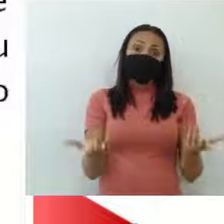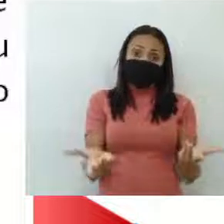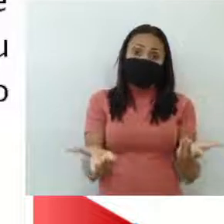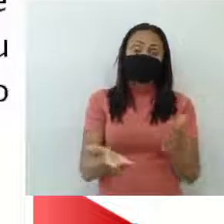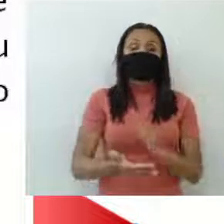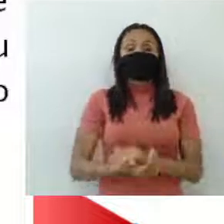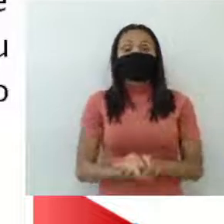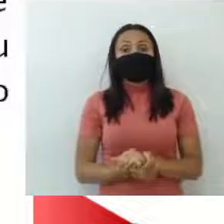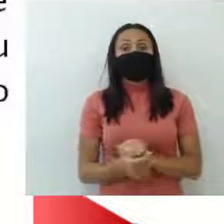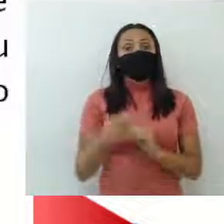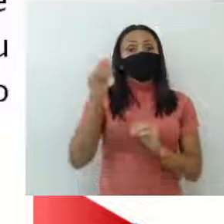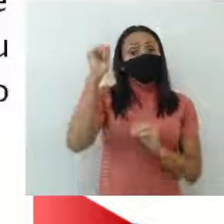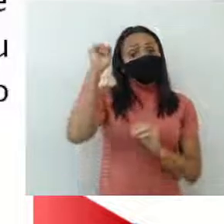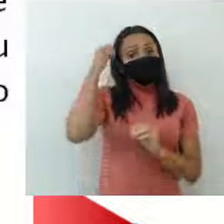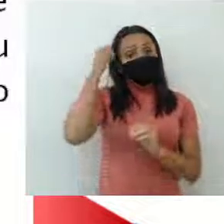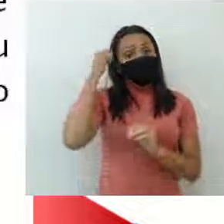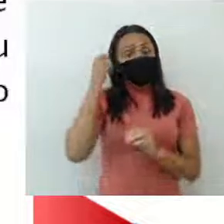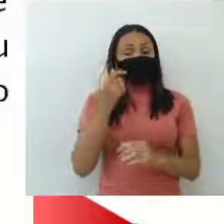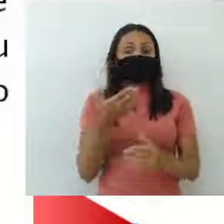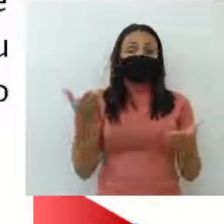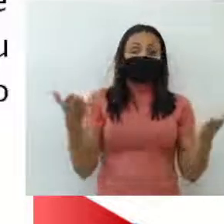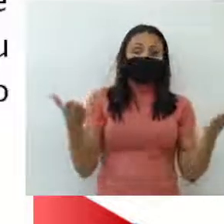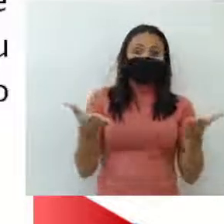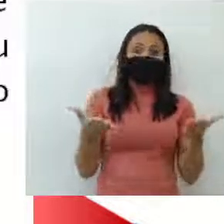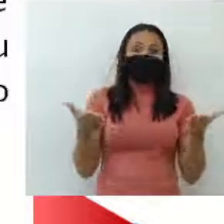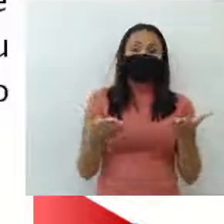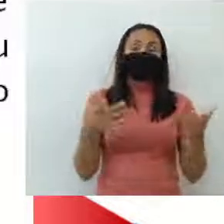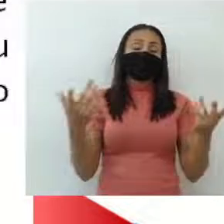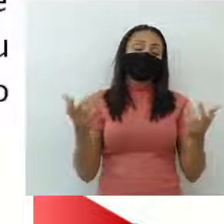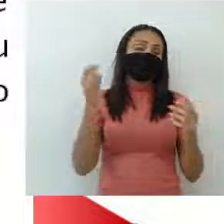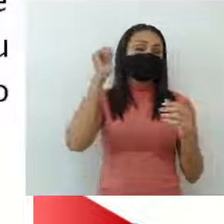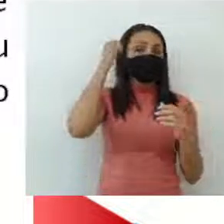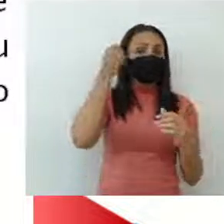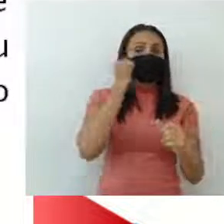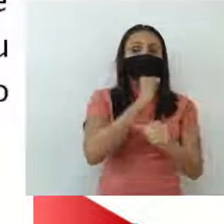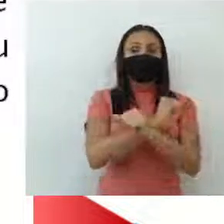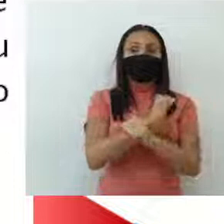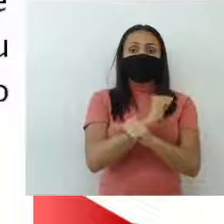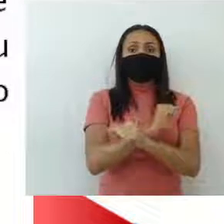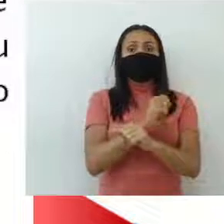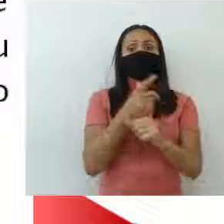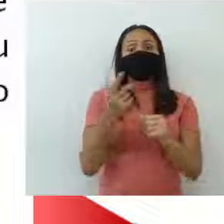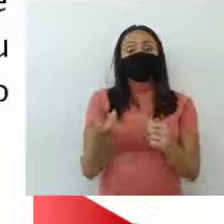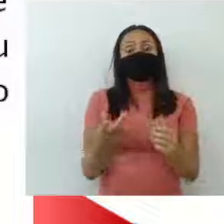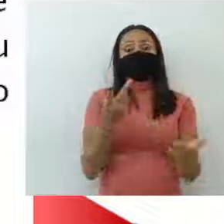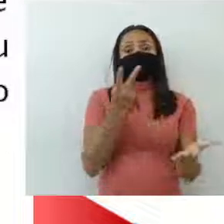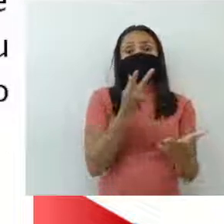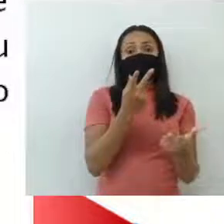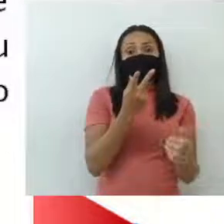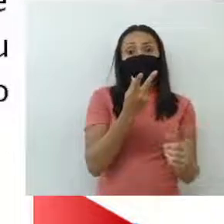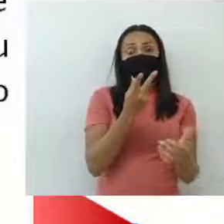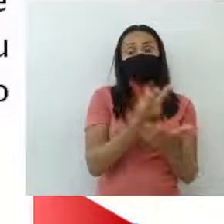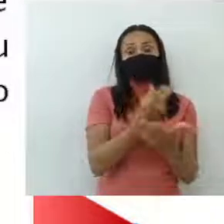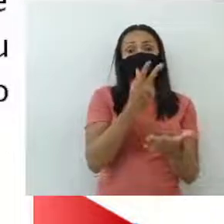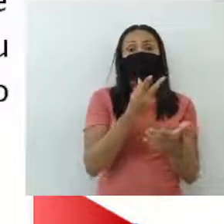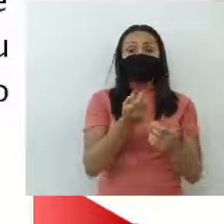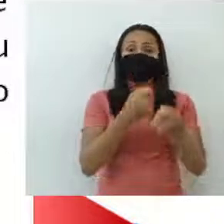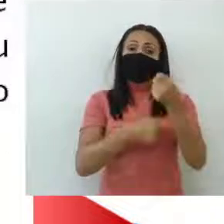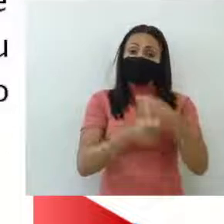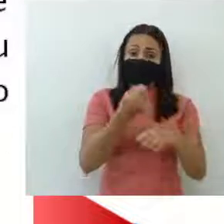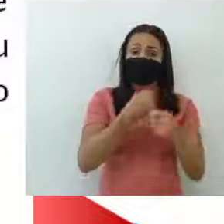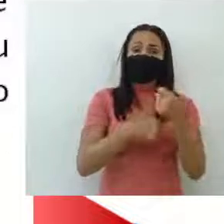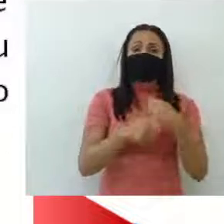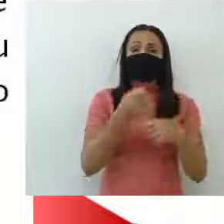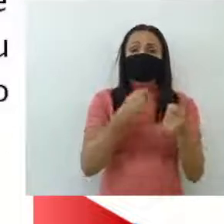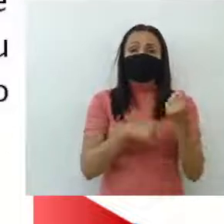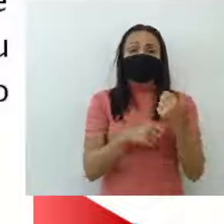A escravidão moderna, na realidade, é um tipo de escravidão onde houve, né, todo um comércio de tráfico, né,